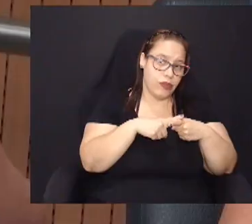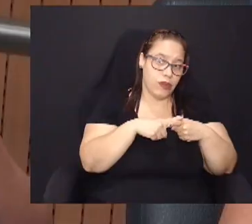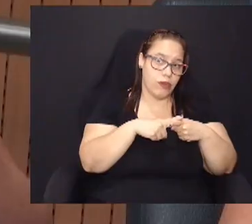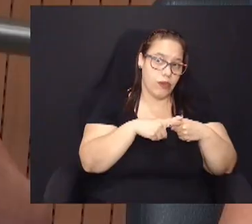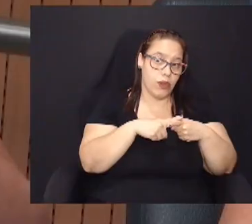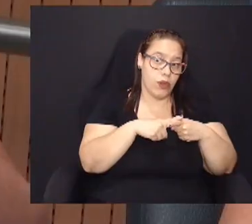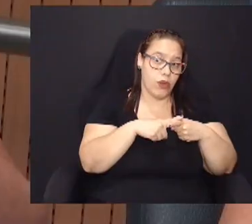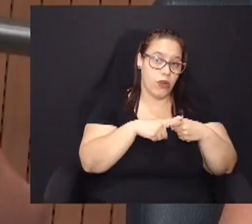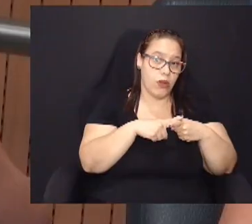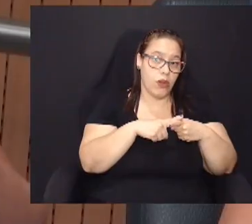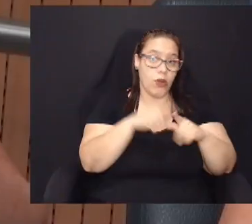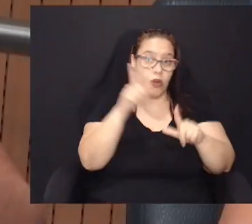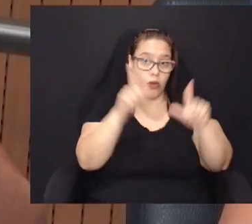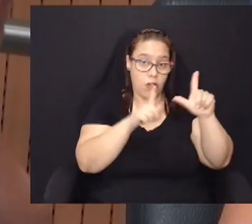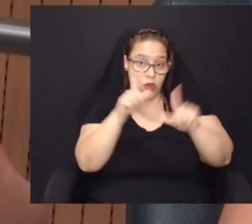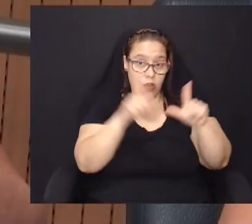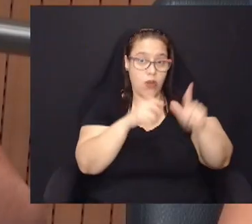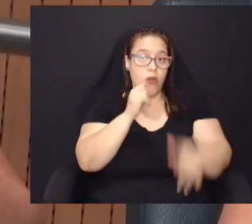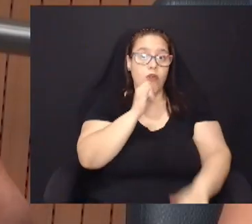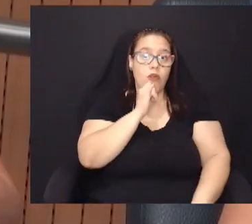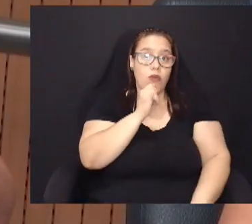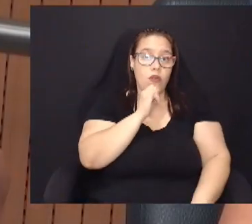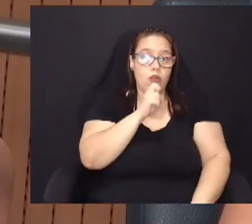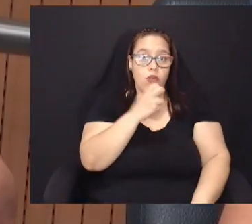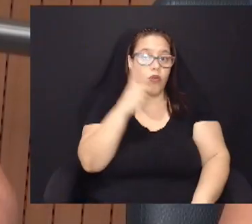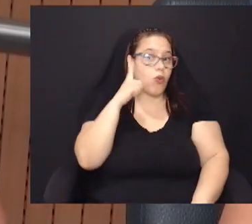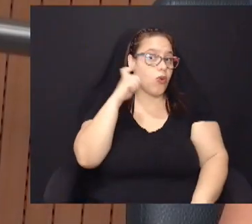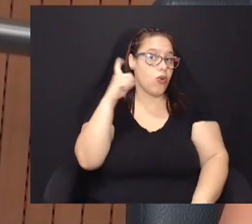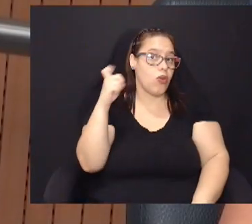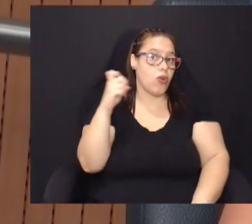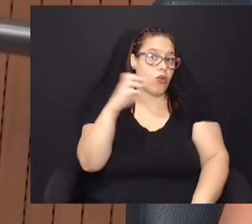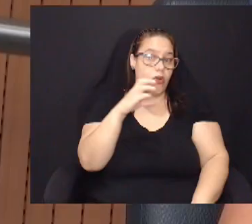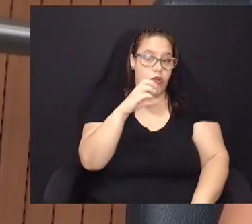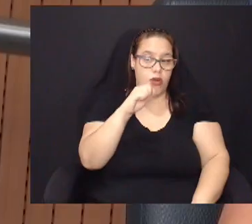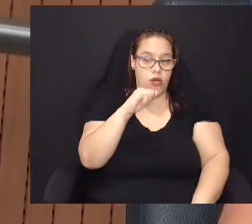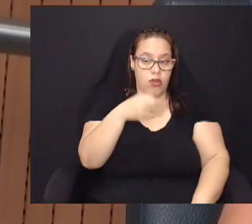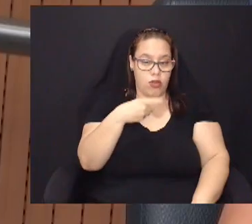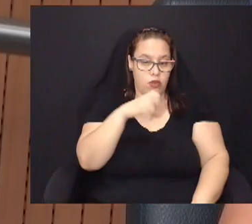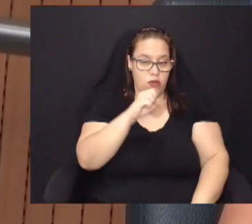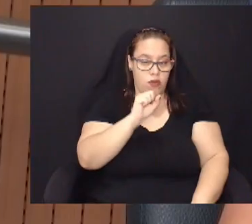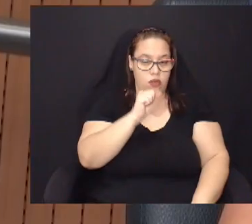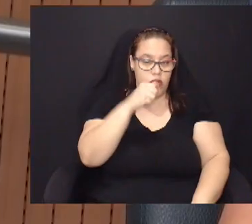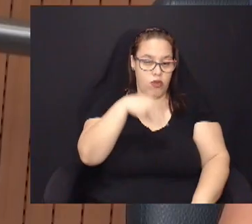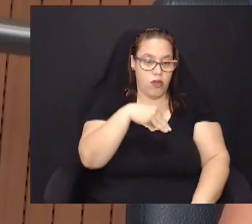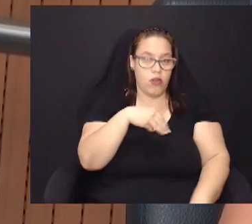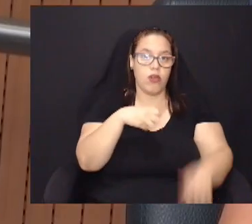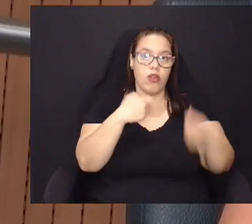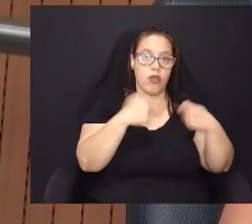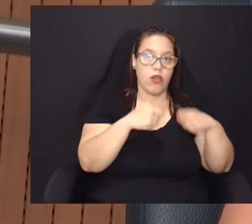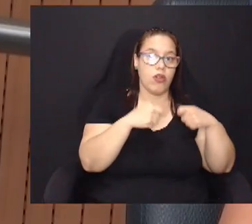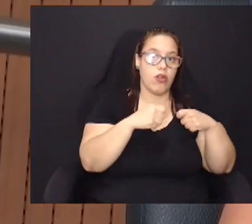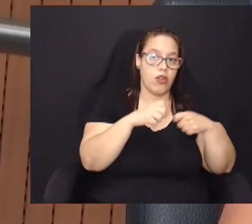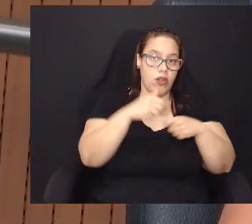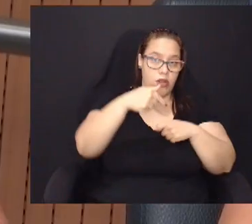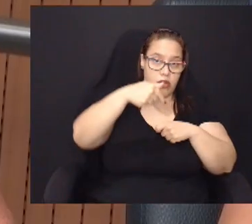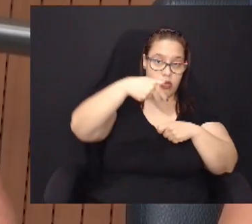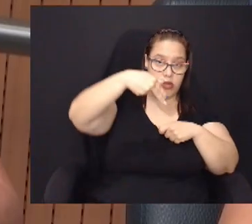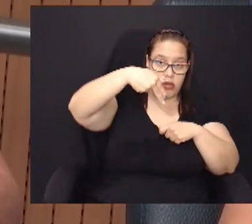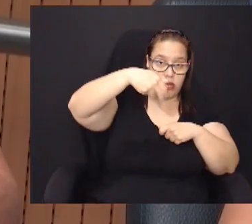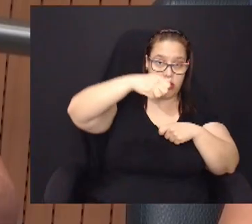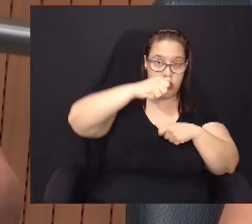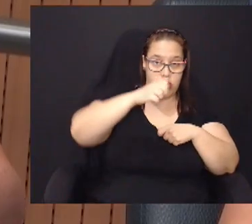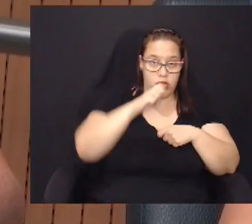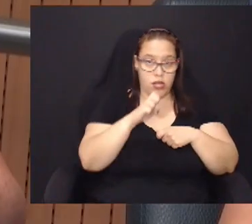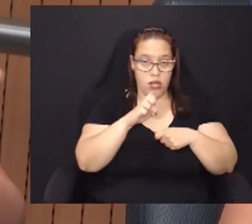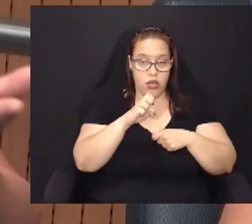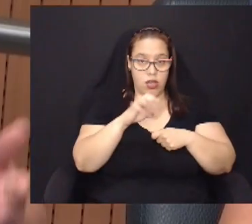uma televisão, por exemplo, ou um som de caixa de som, eu vou precisar do KINAI com entretenimento. Isso aí vai